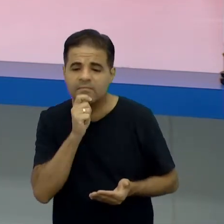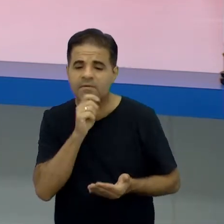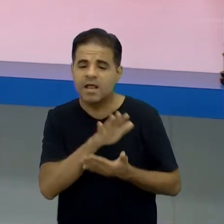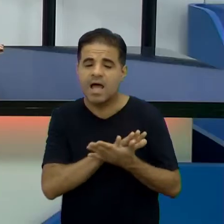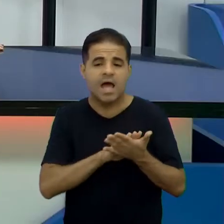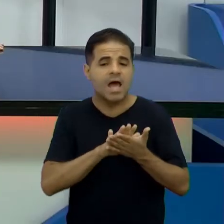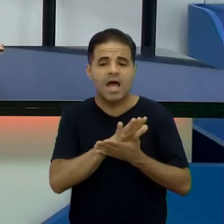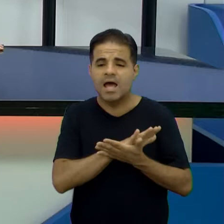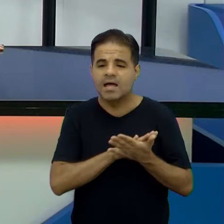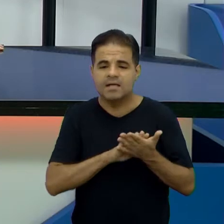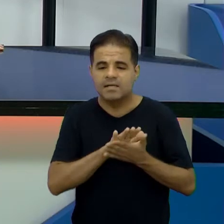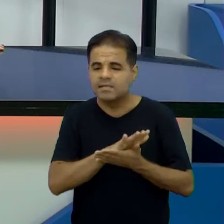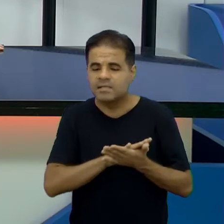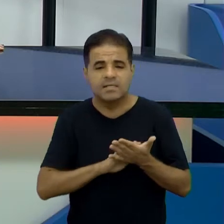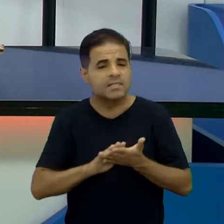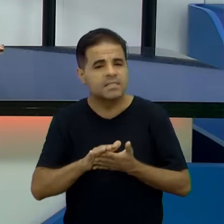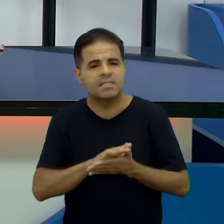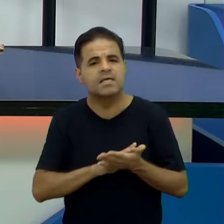de espaço.